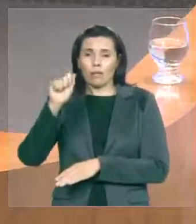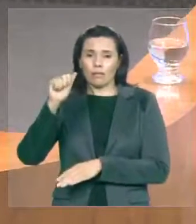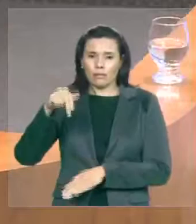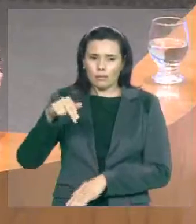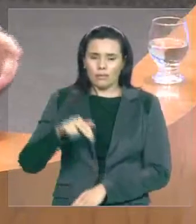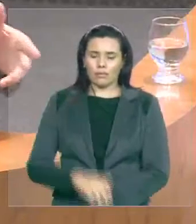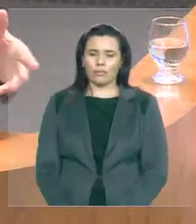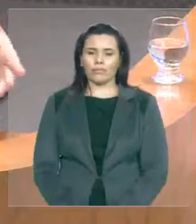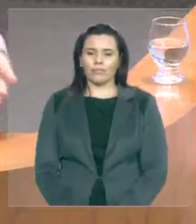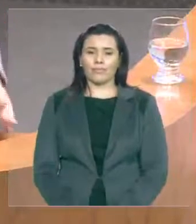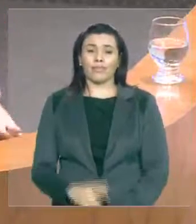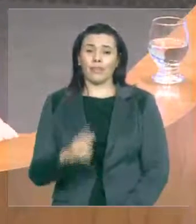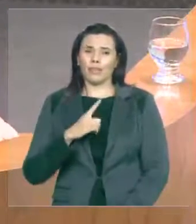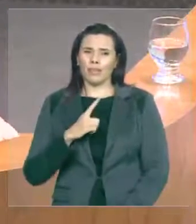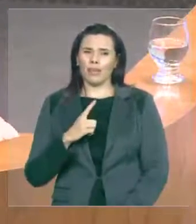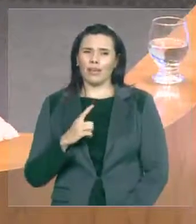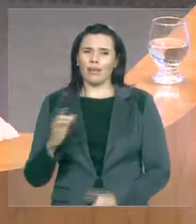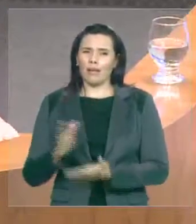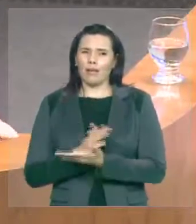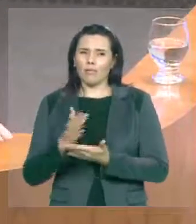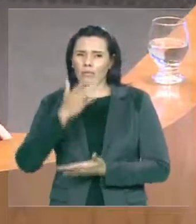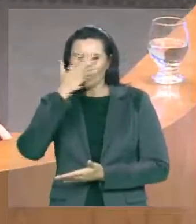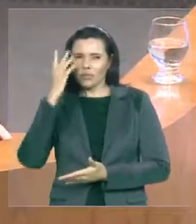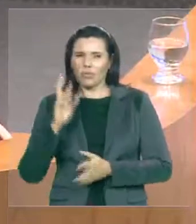para que não dê certo.